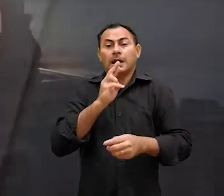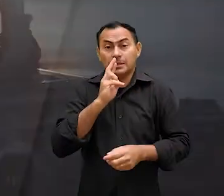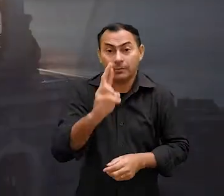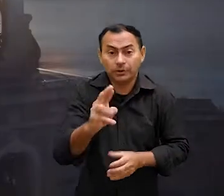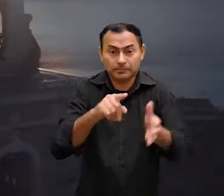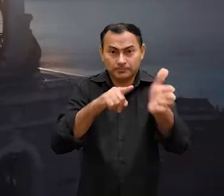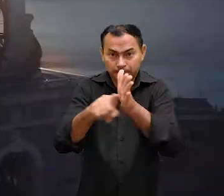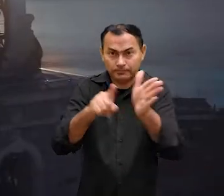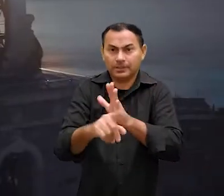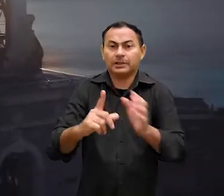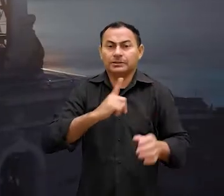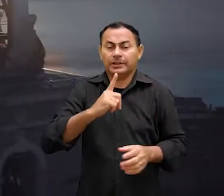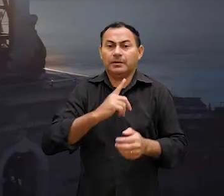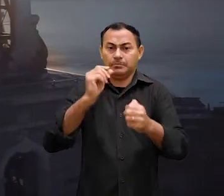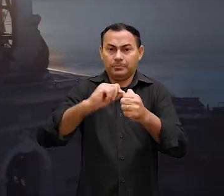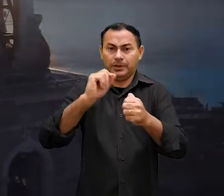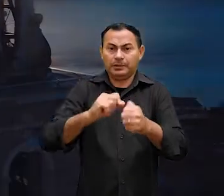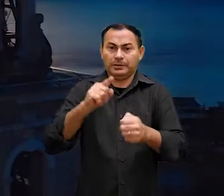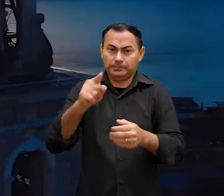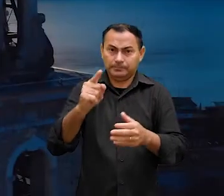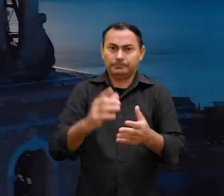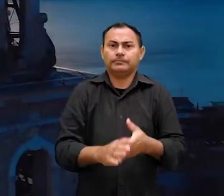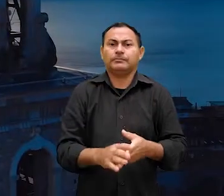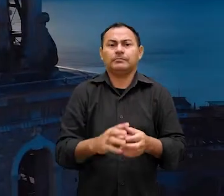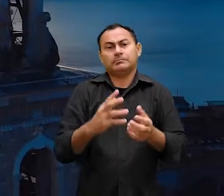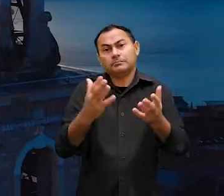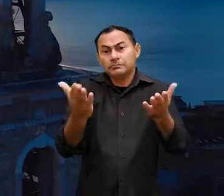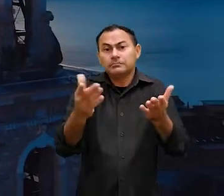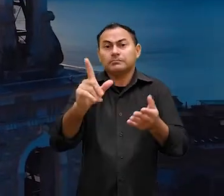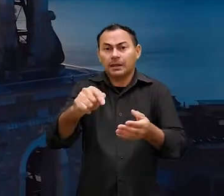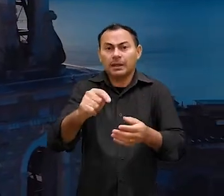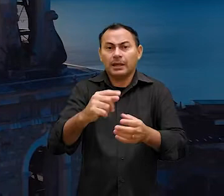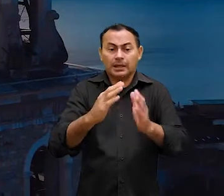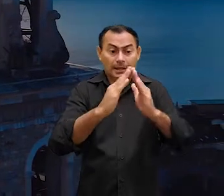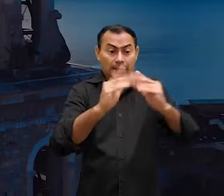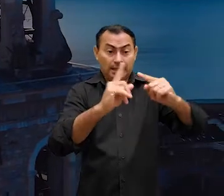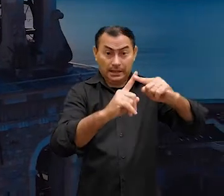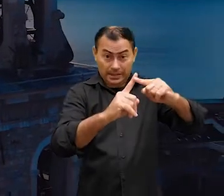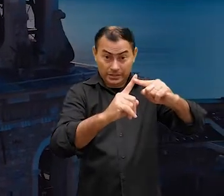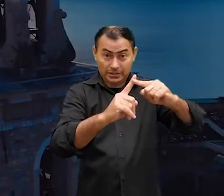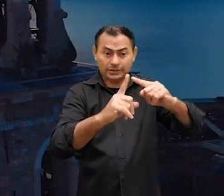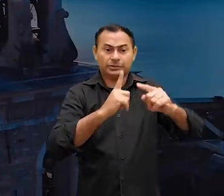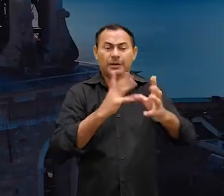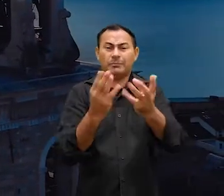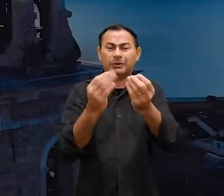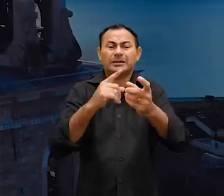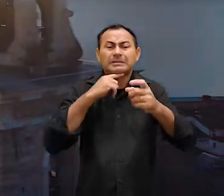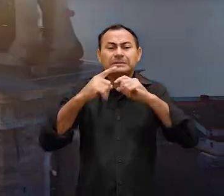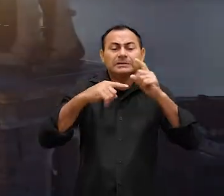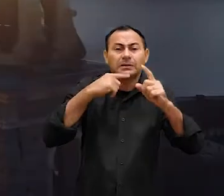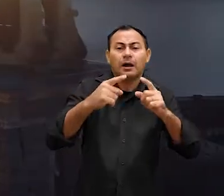respondendo às perguntas que lhe tinham sido feitas. Aparentemente, aquela igreja tinha muitas